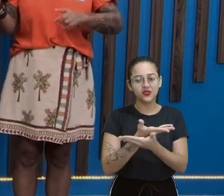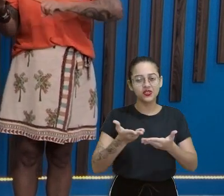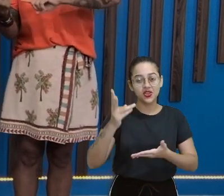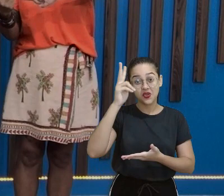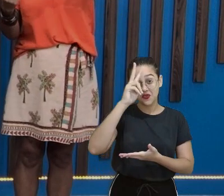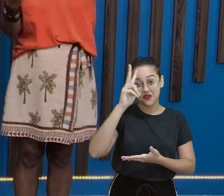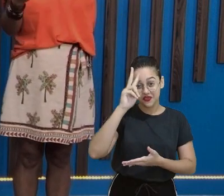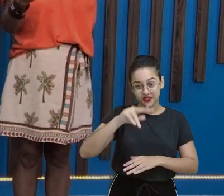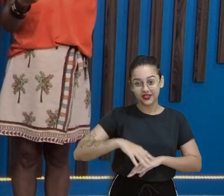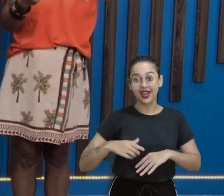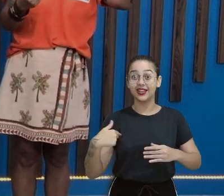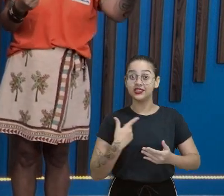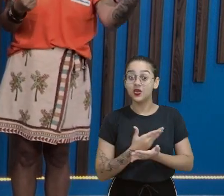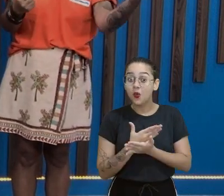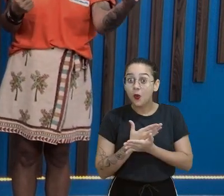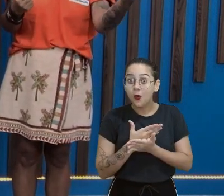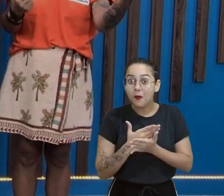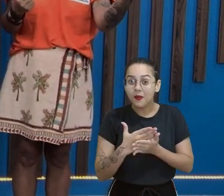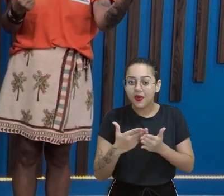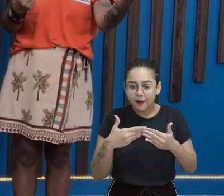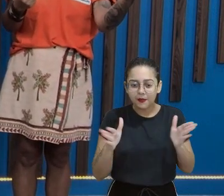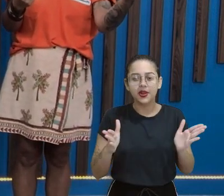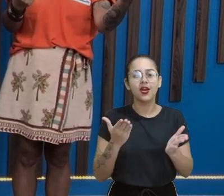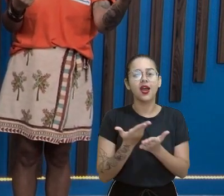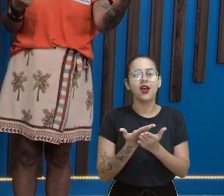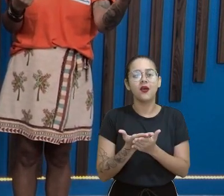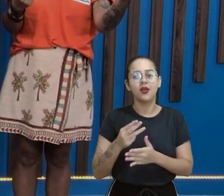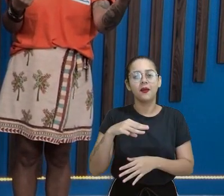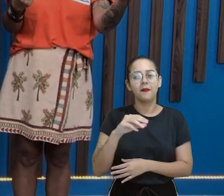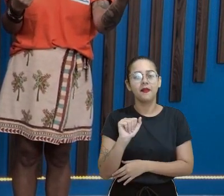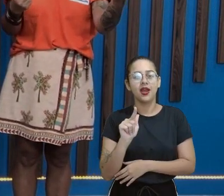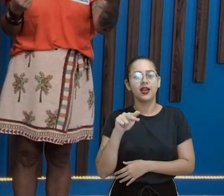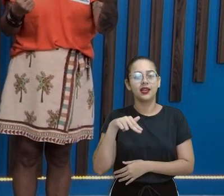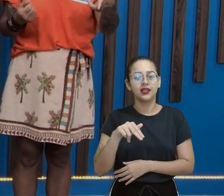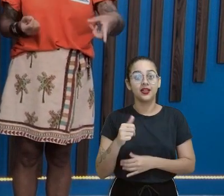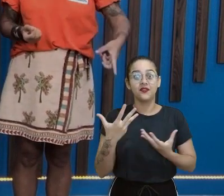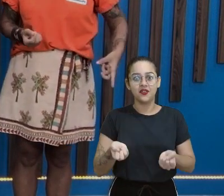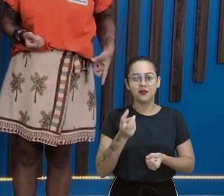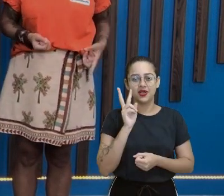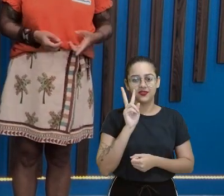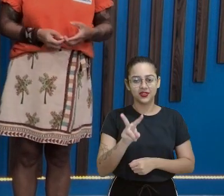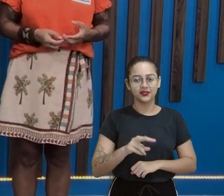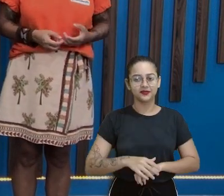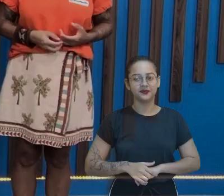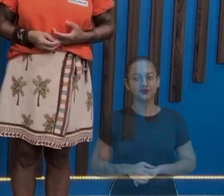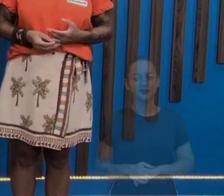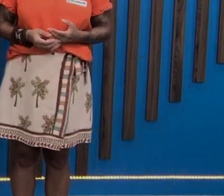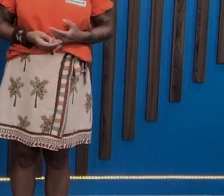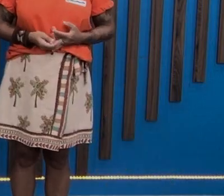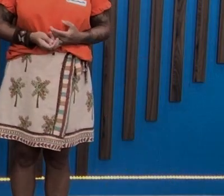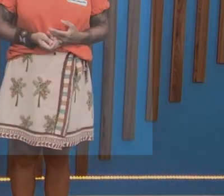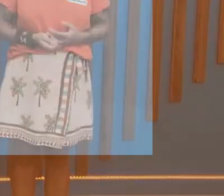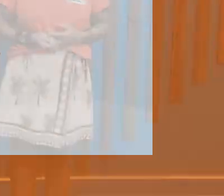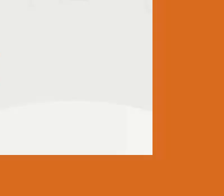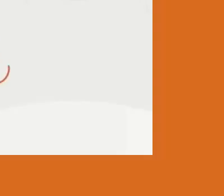qual a gente abriu a nossa aula magna. Vamos ver agora? Vamos embora. Então, Vou vamos lá. chegar aqui o vídeo para vocês.